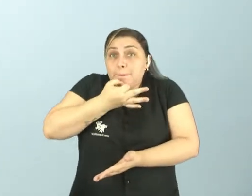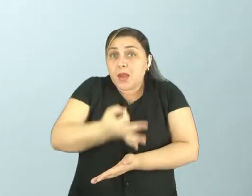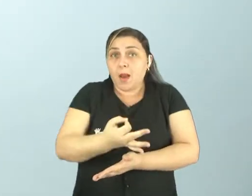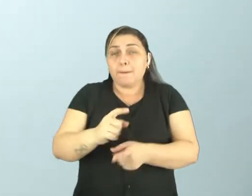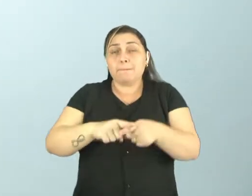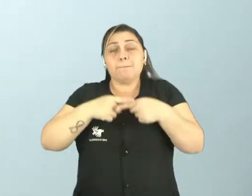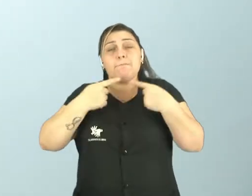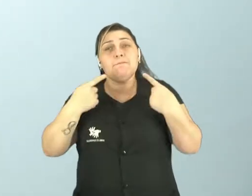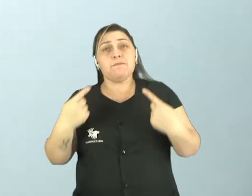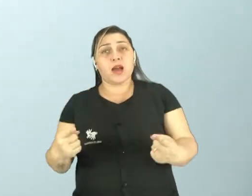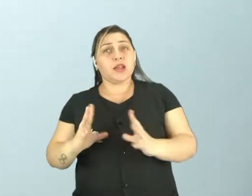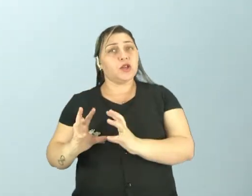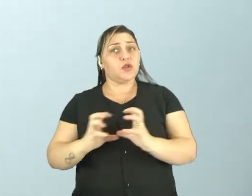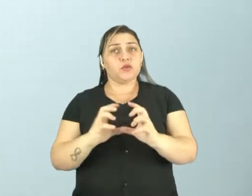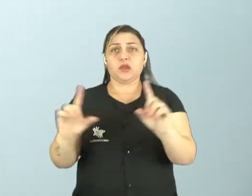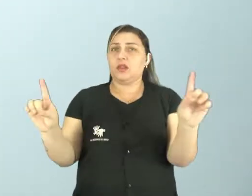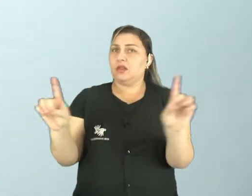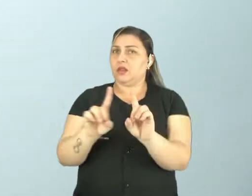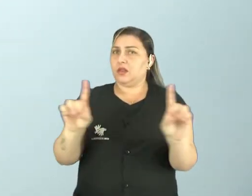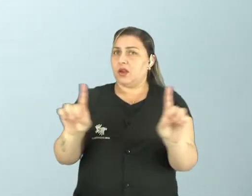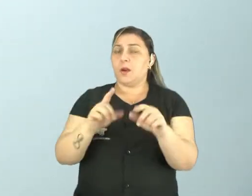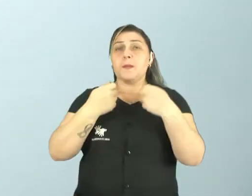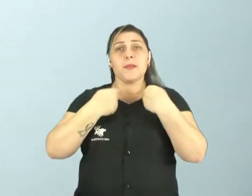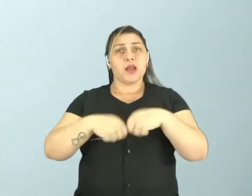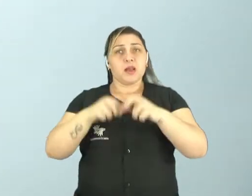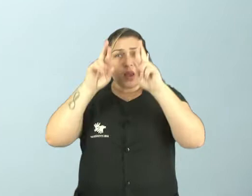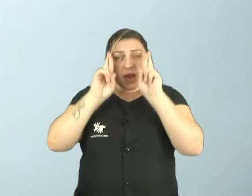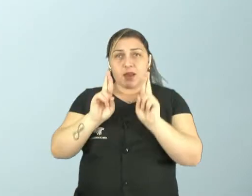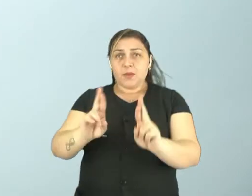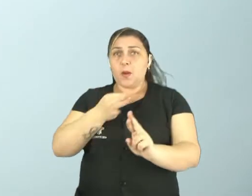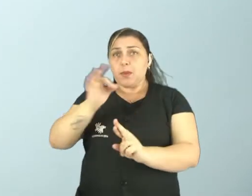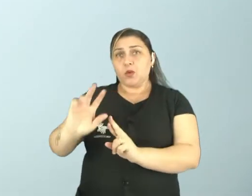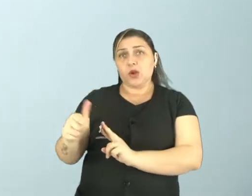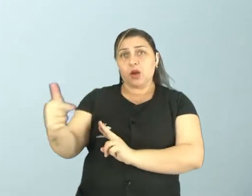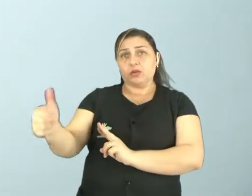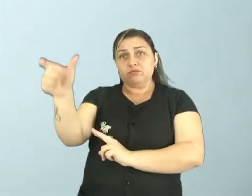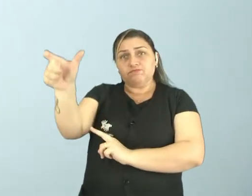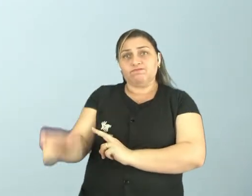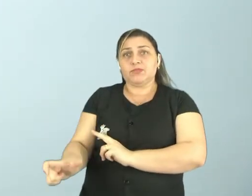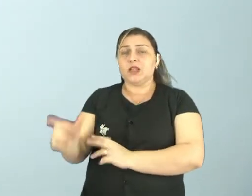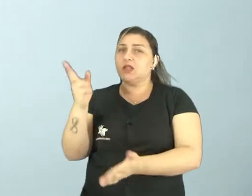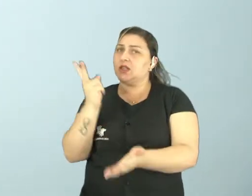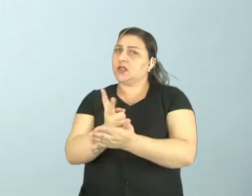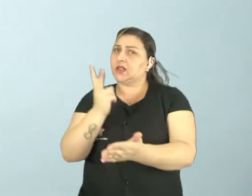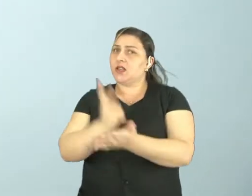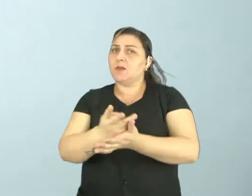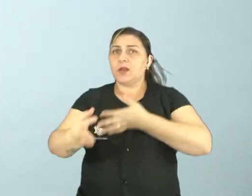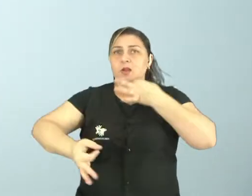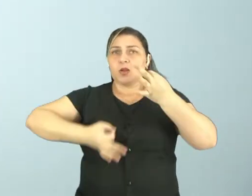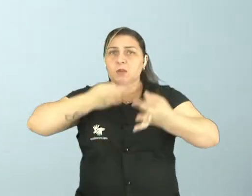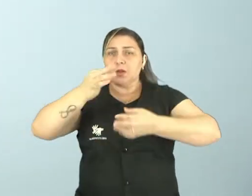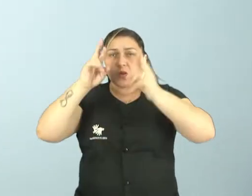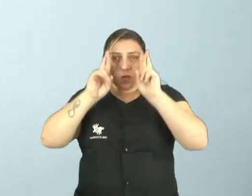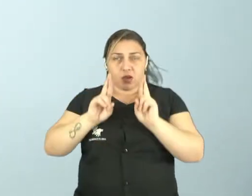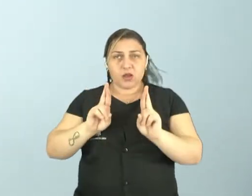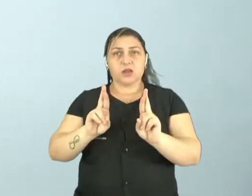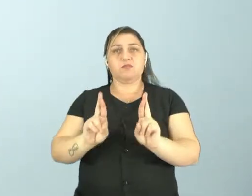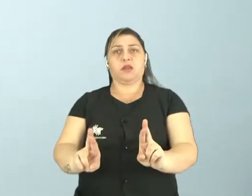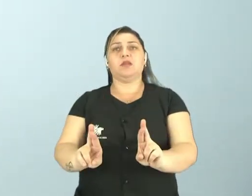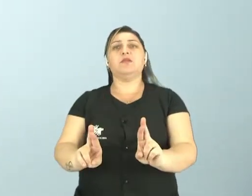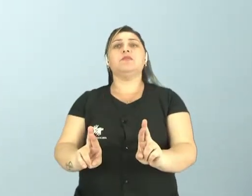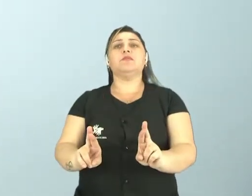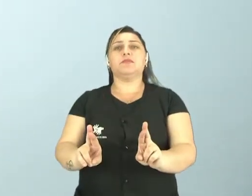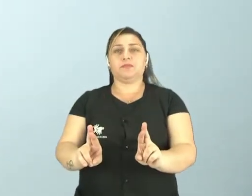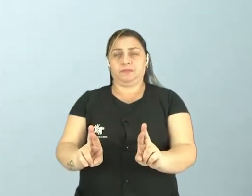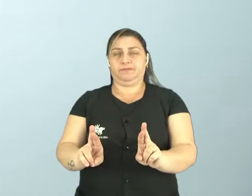mas opinar não é discutir. Devemos sempre respeitar a opinião do outro e sempre argumentar aí com respeito, né,